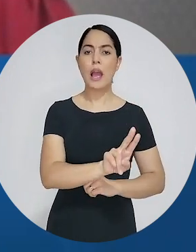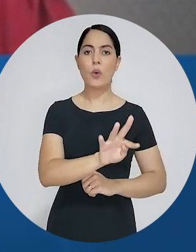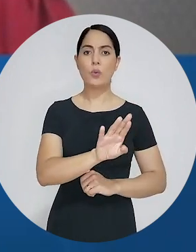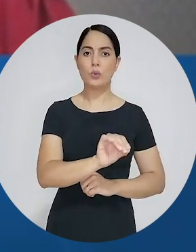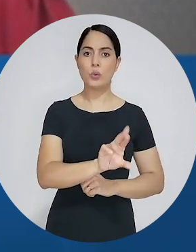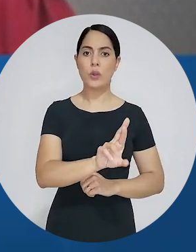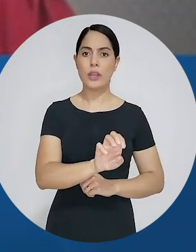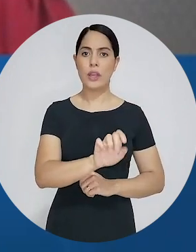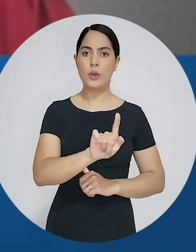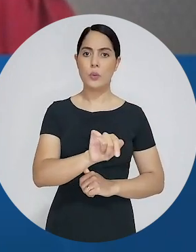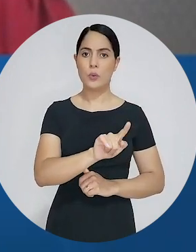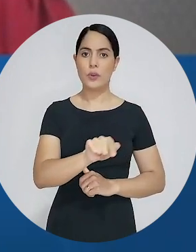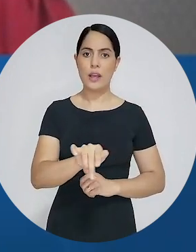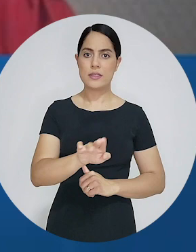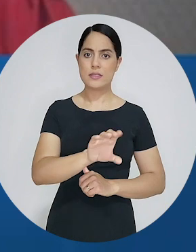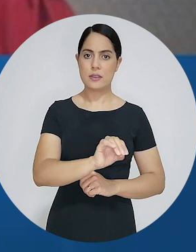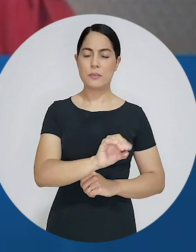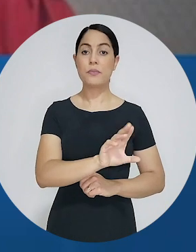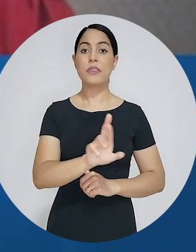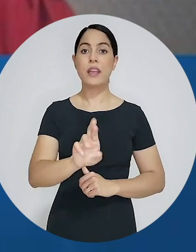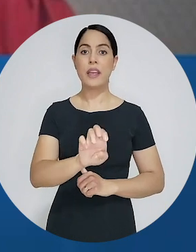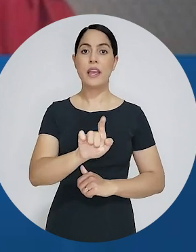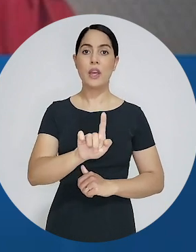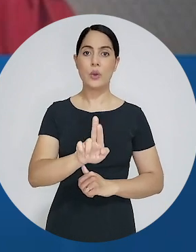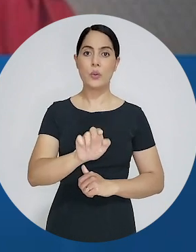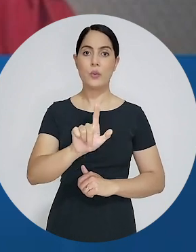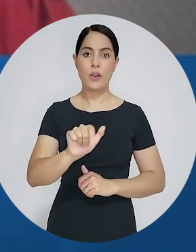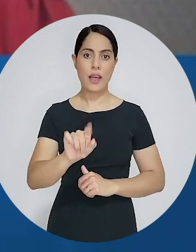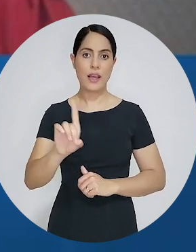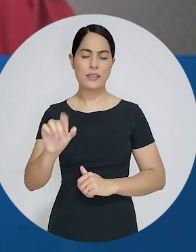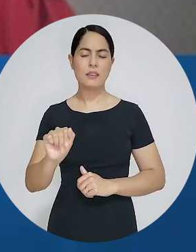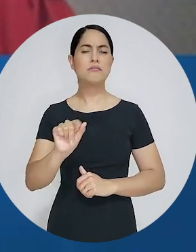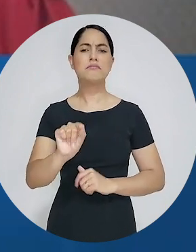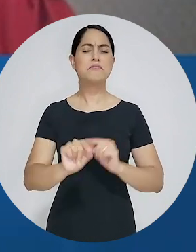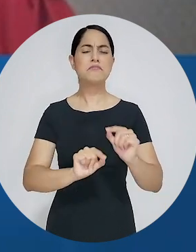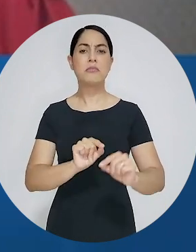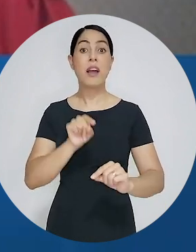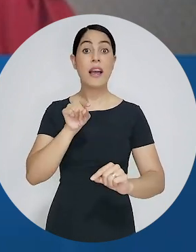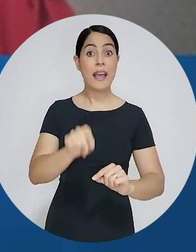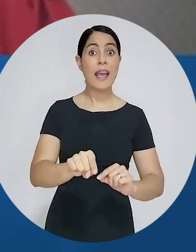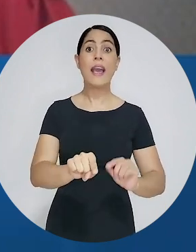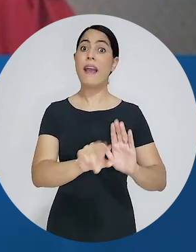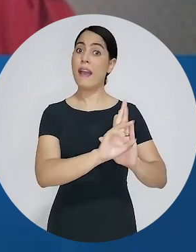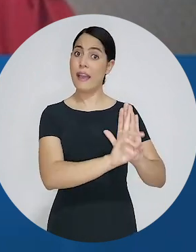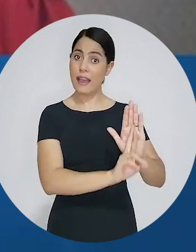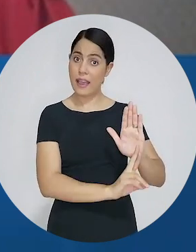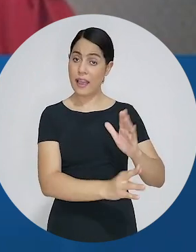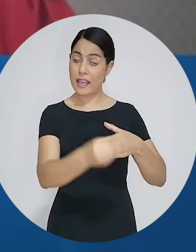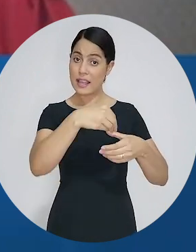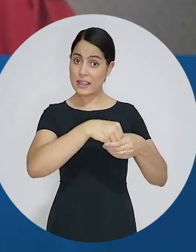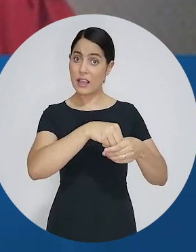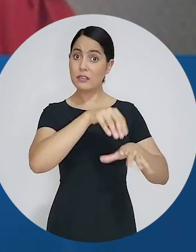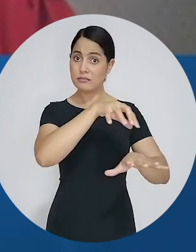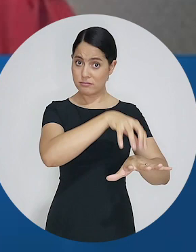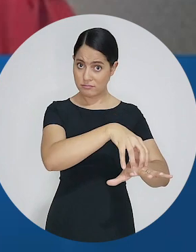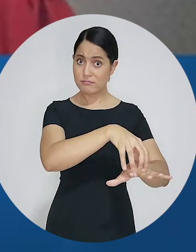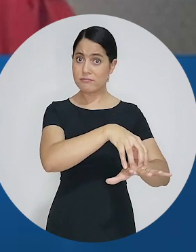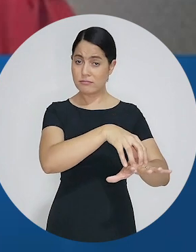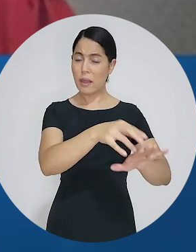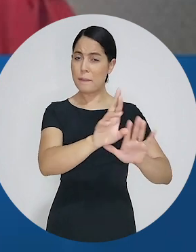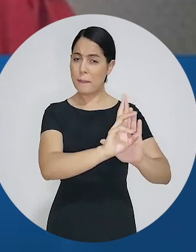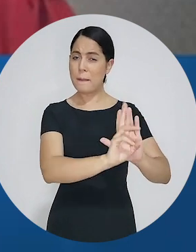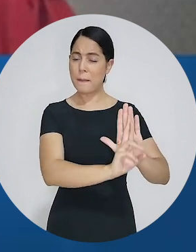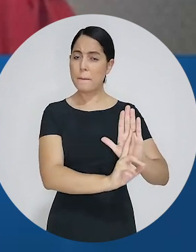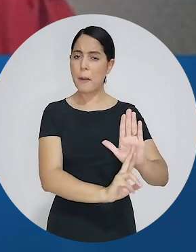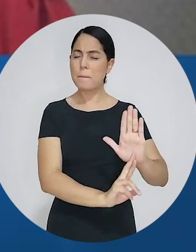Geral de Proteção de Dados, que possibilita não só que as entidades, as associações, inclusive, façam seus regulamentos